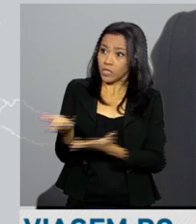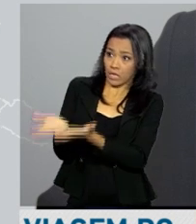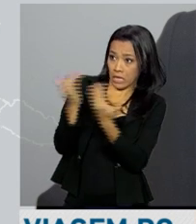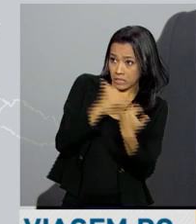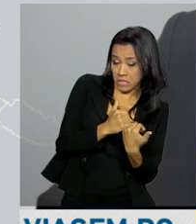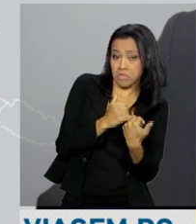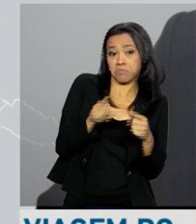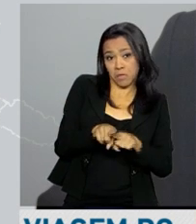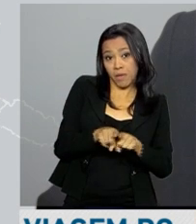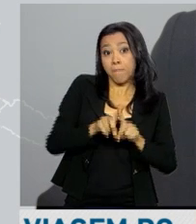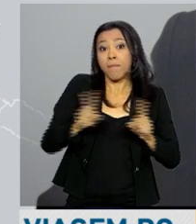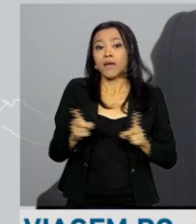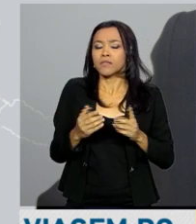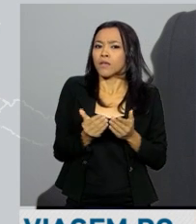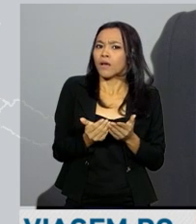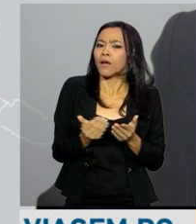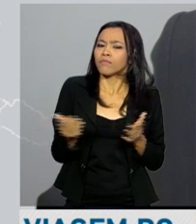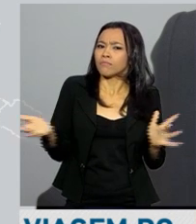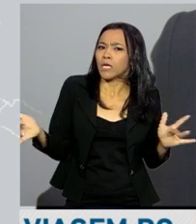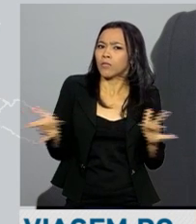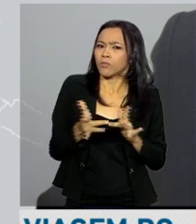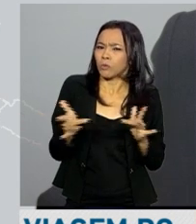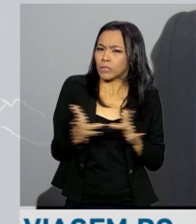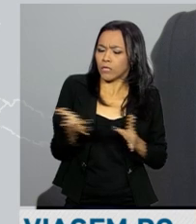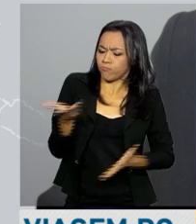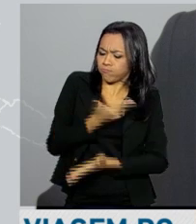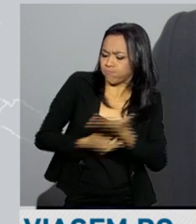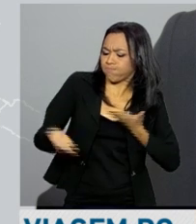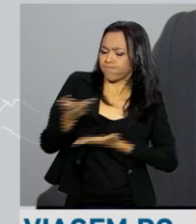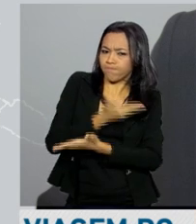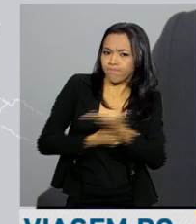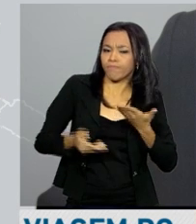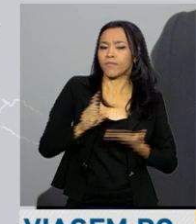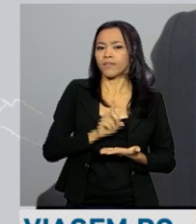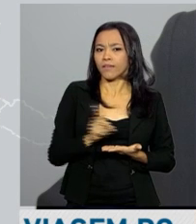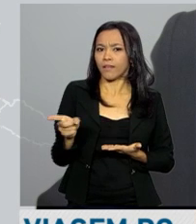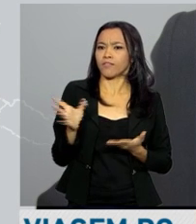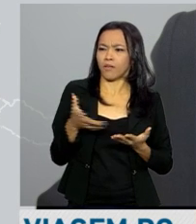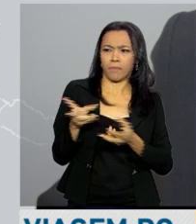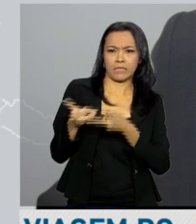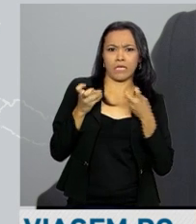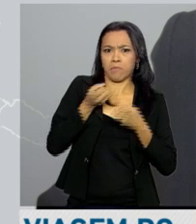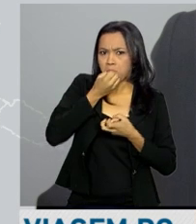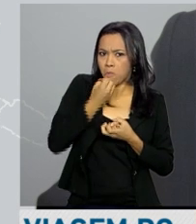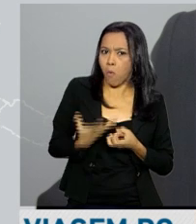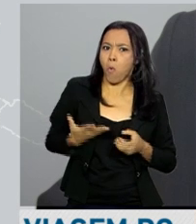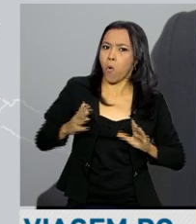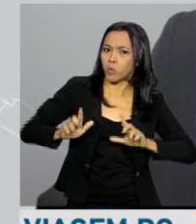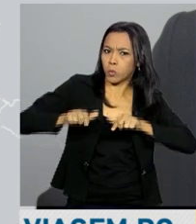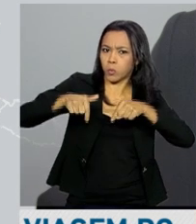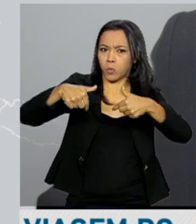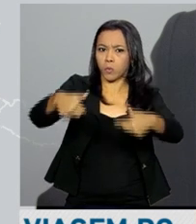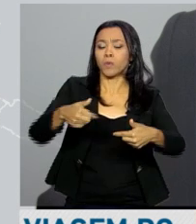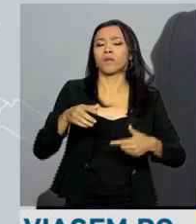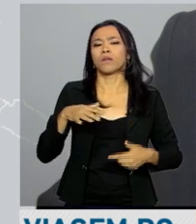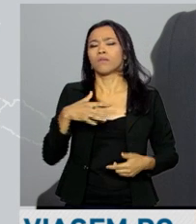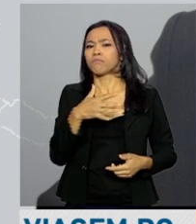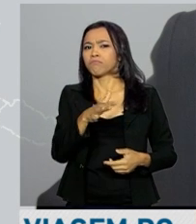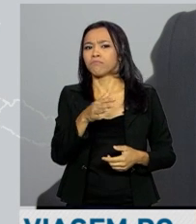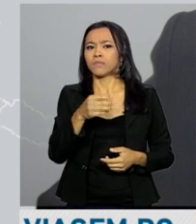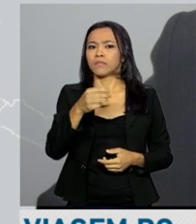também ampliar os investimentos japoneses que lá já se verificam a a cerca de